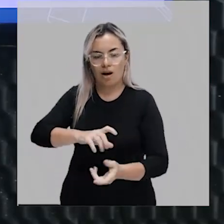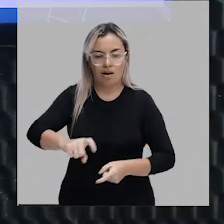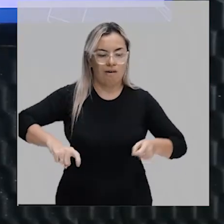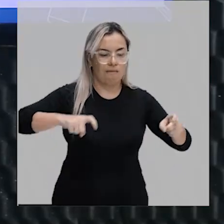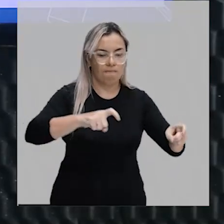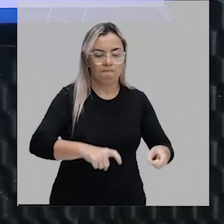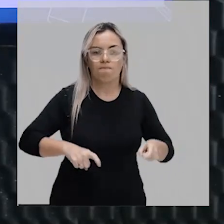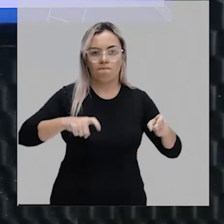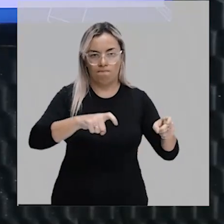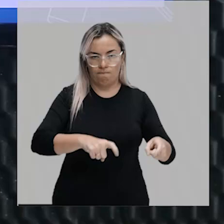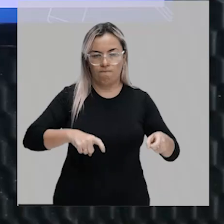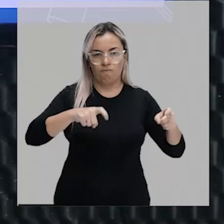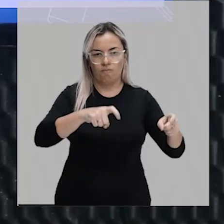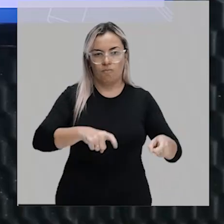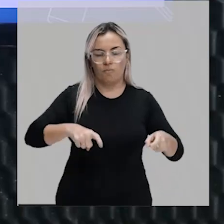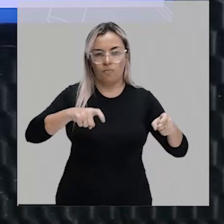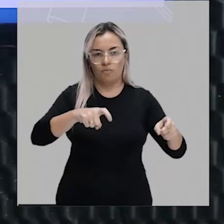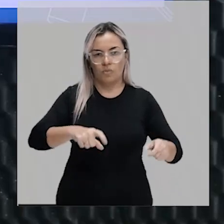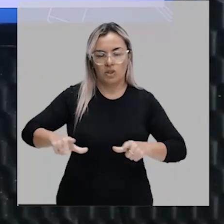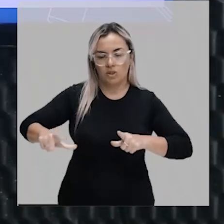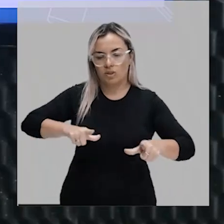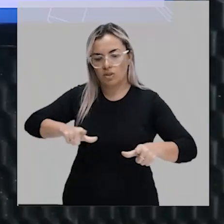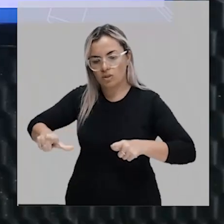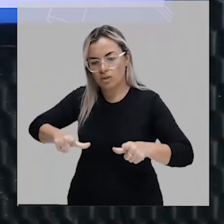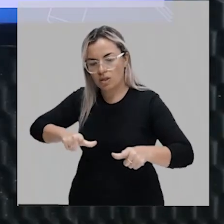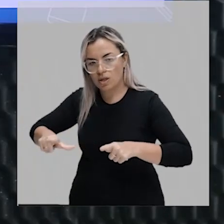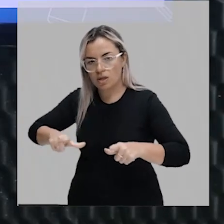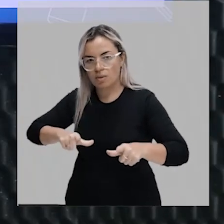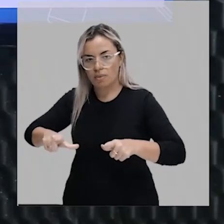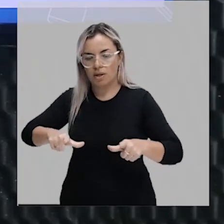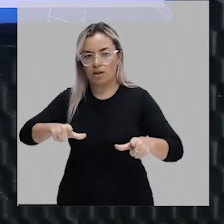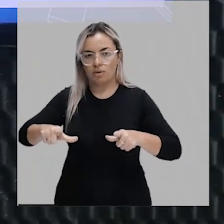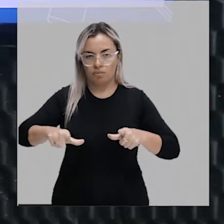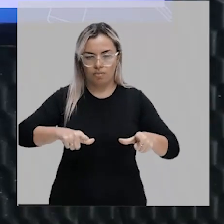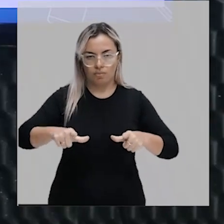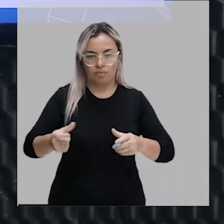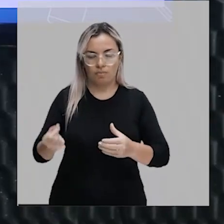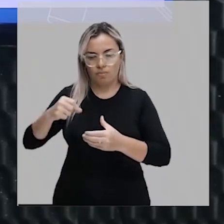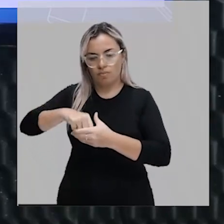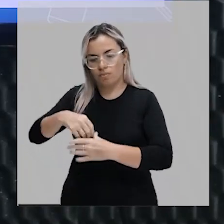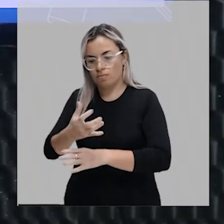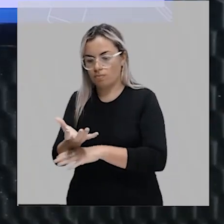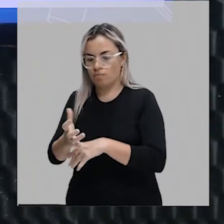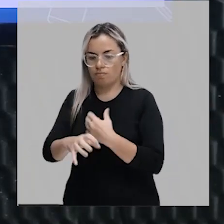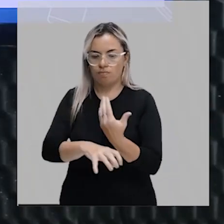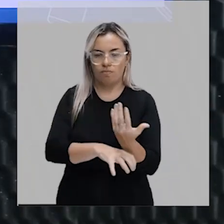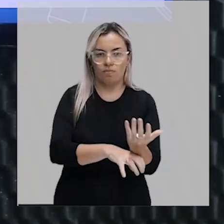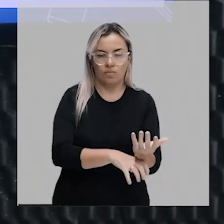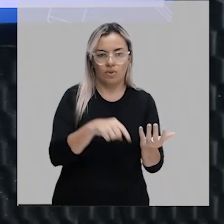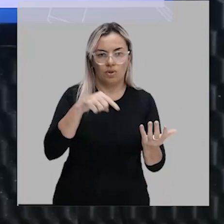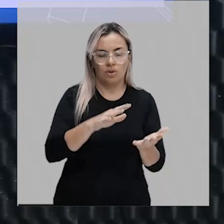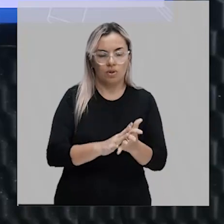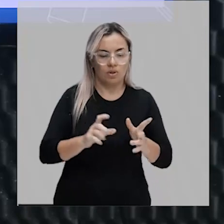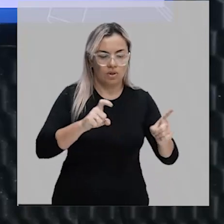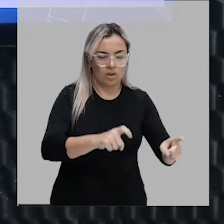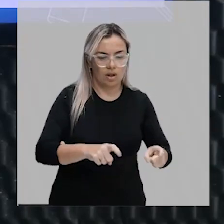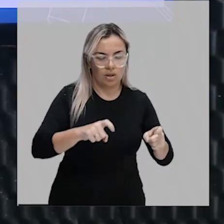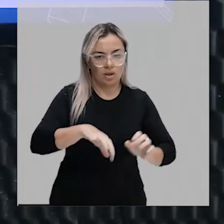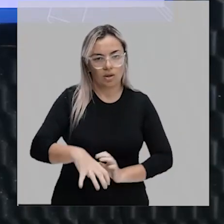agrícola, atividades produtivas, uma revolução agrícola irá